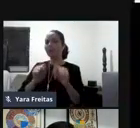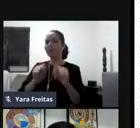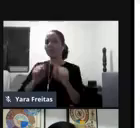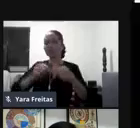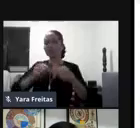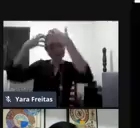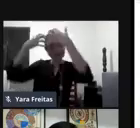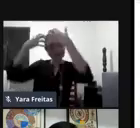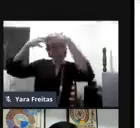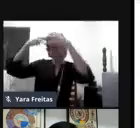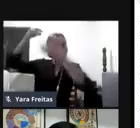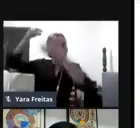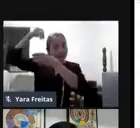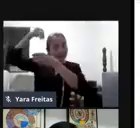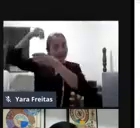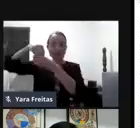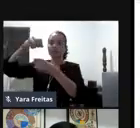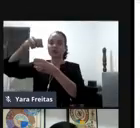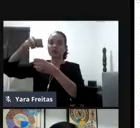né?